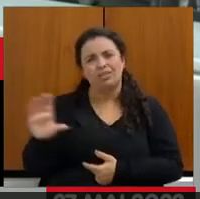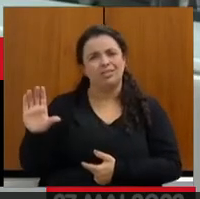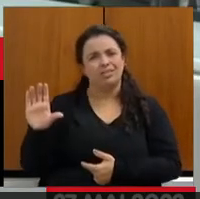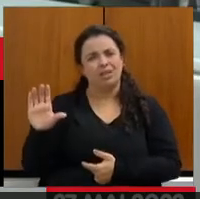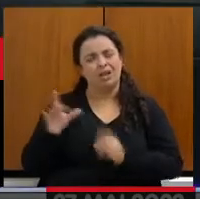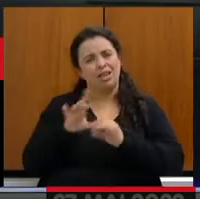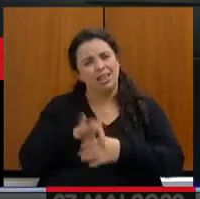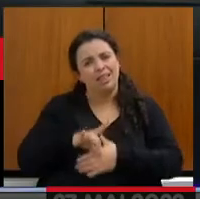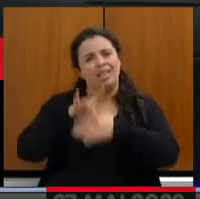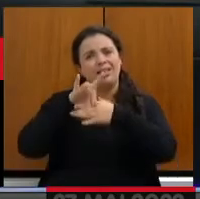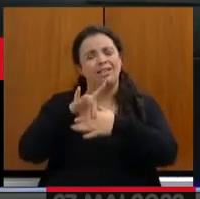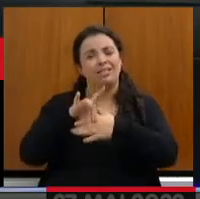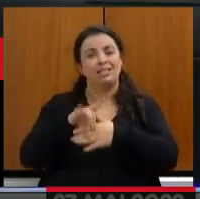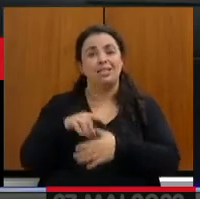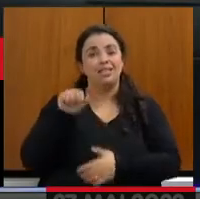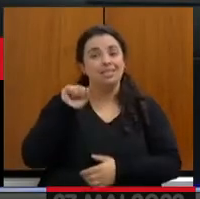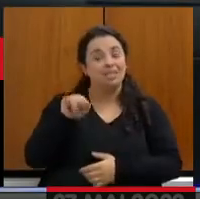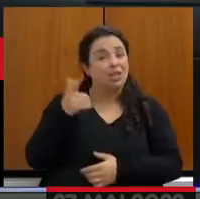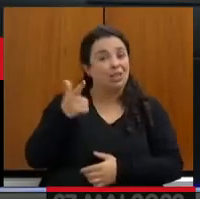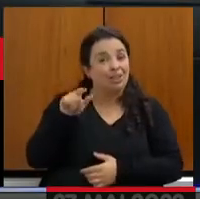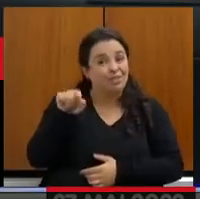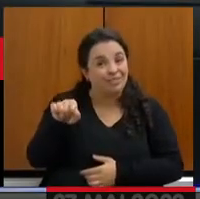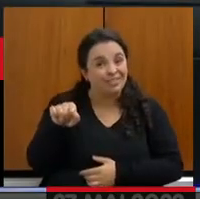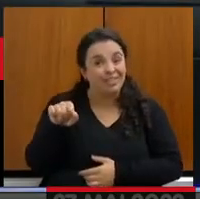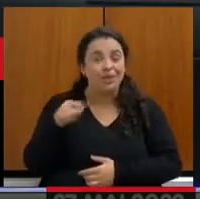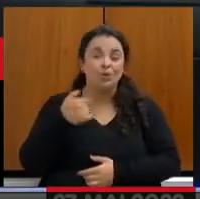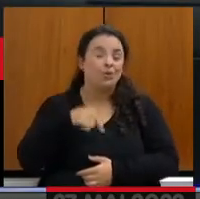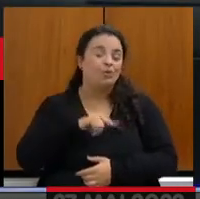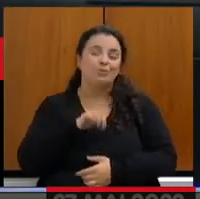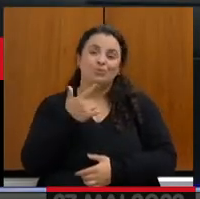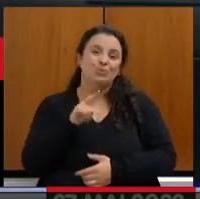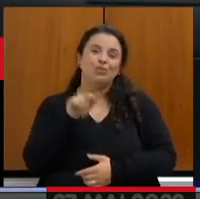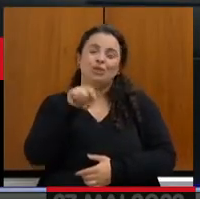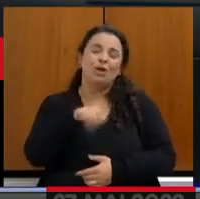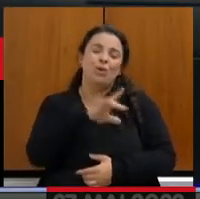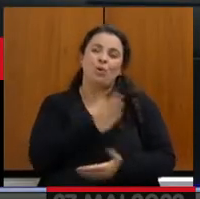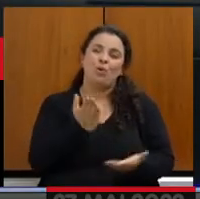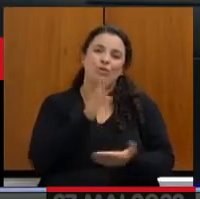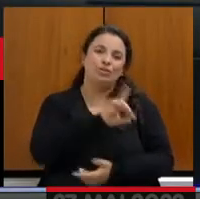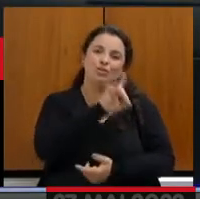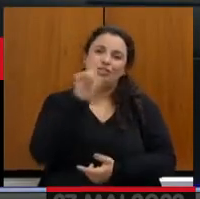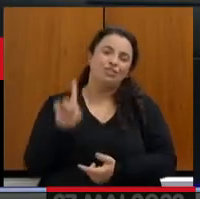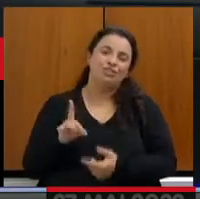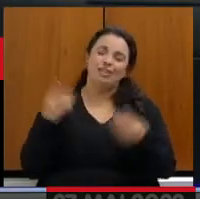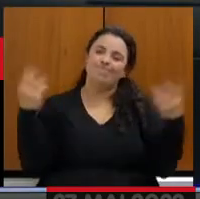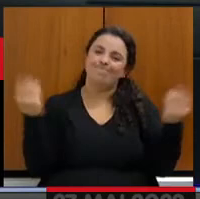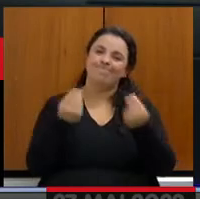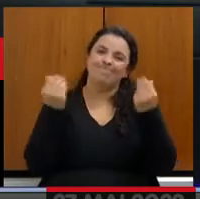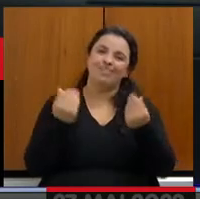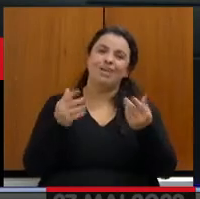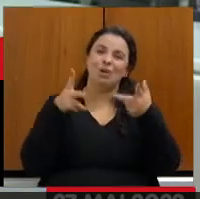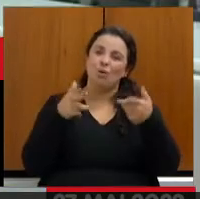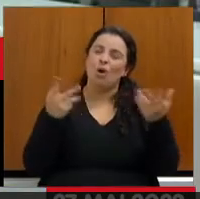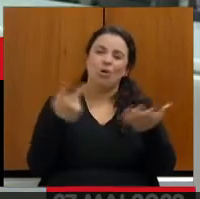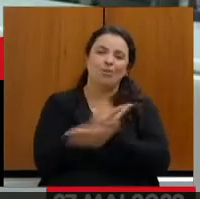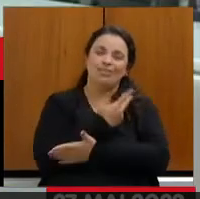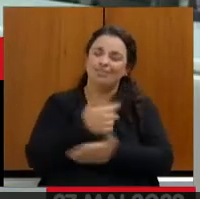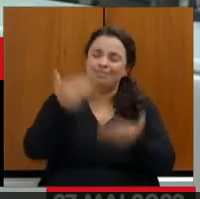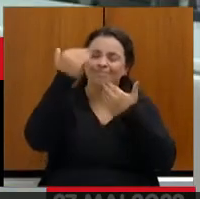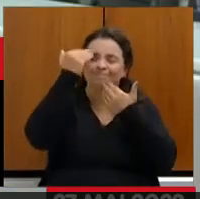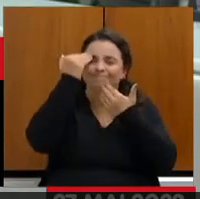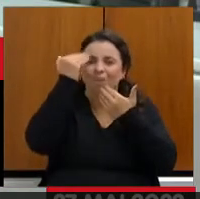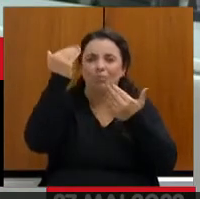e liderança sem você nós não teríamos tido esse dia com a grandeza que foi muito obrigada